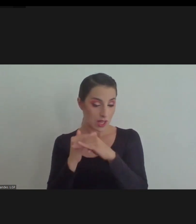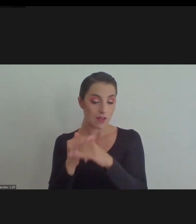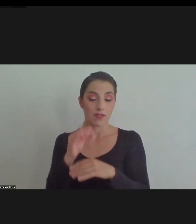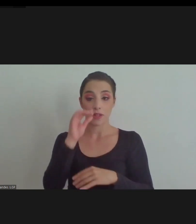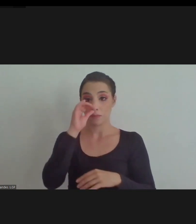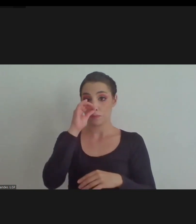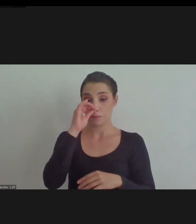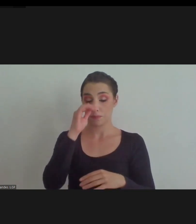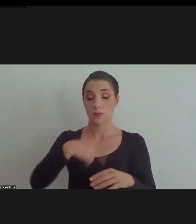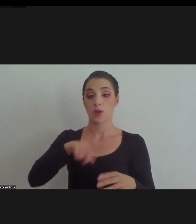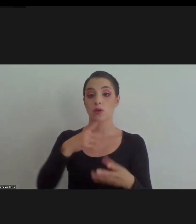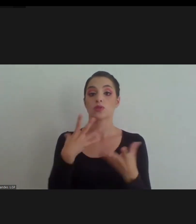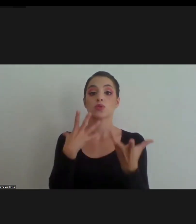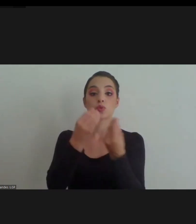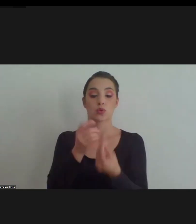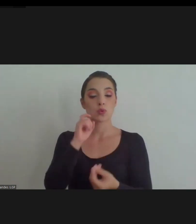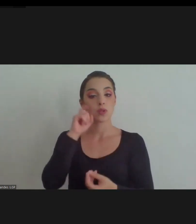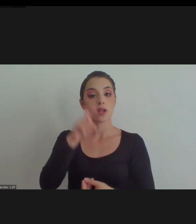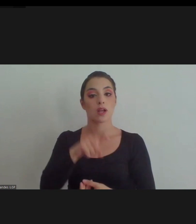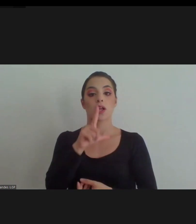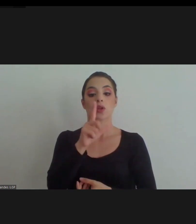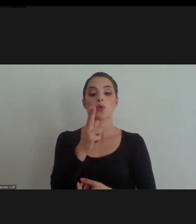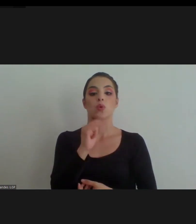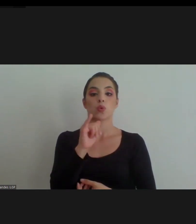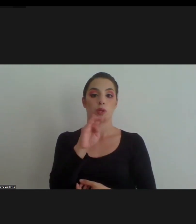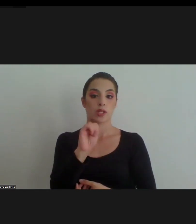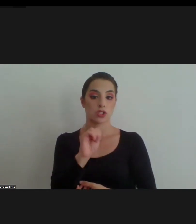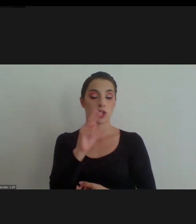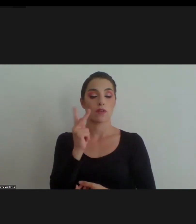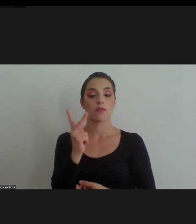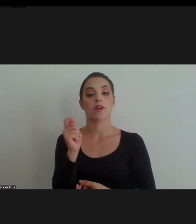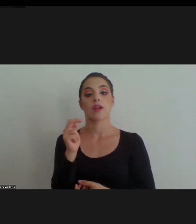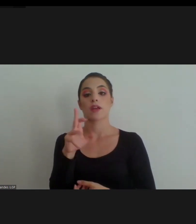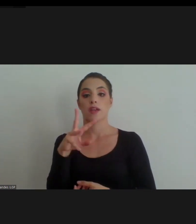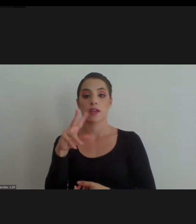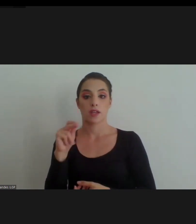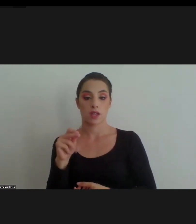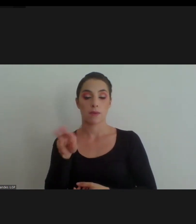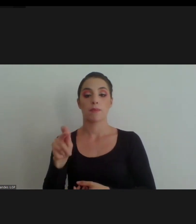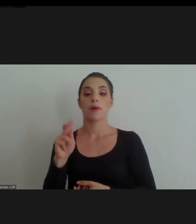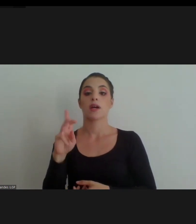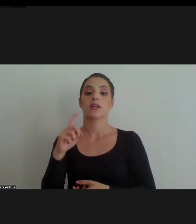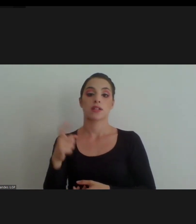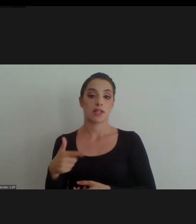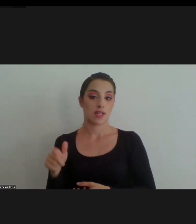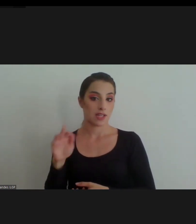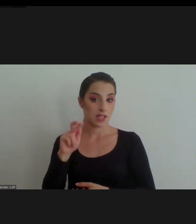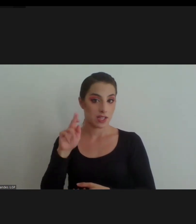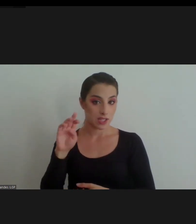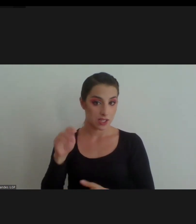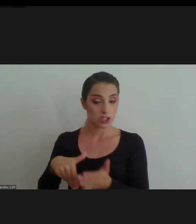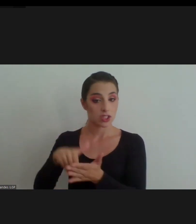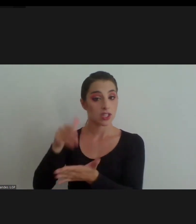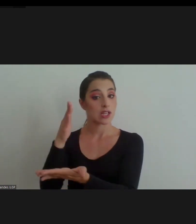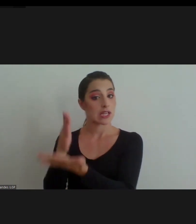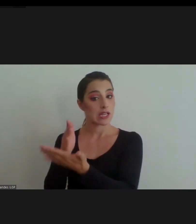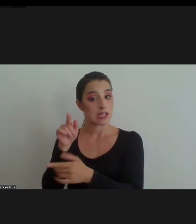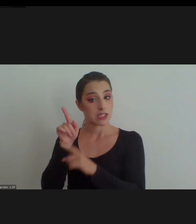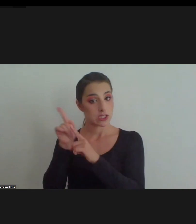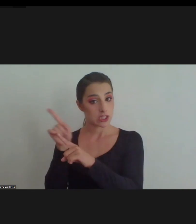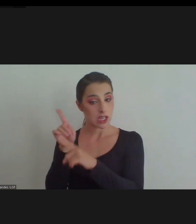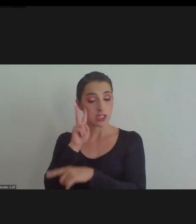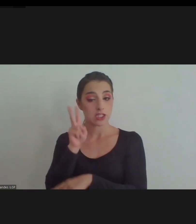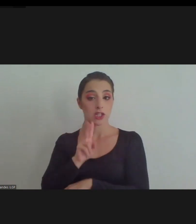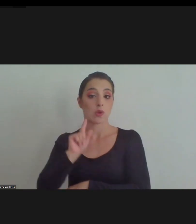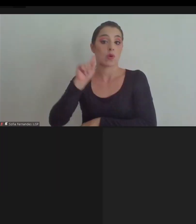Temos connosco o Luís Veiga Martins, diretor executivo do Centro Cifial Cascais, a quem dou as boas-vindas. O Centro